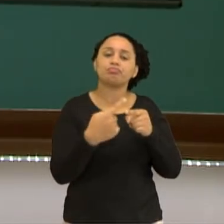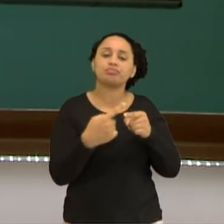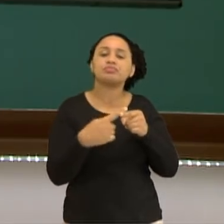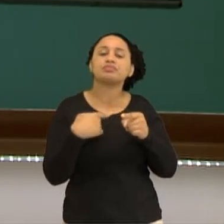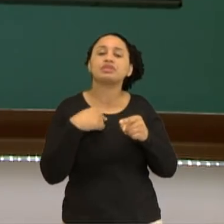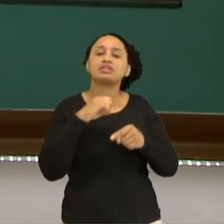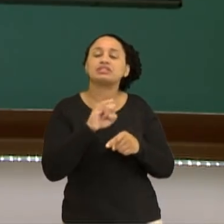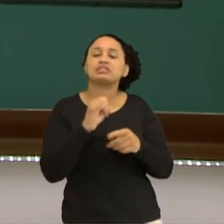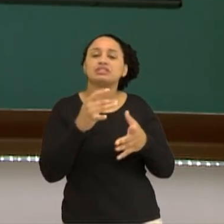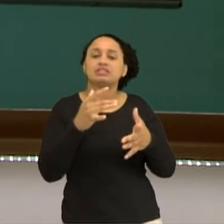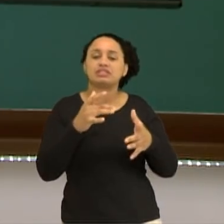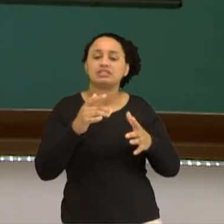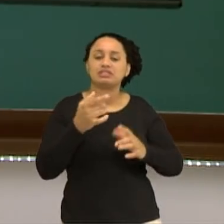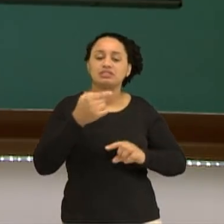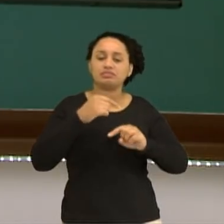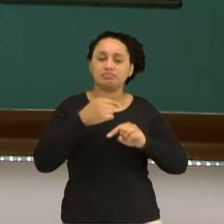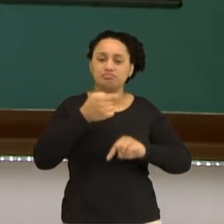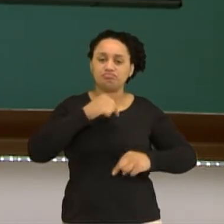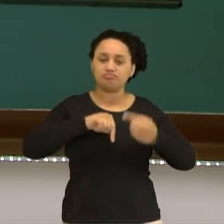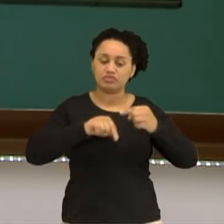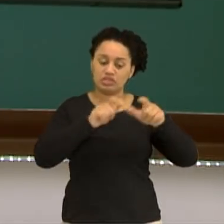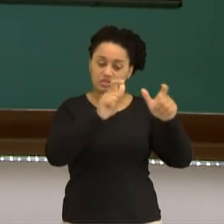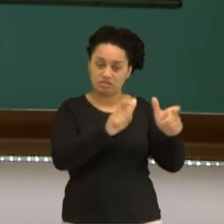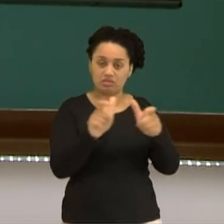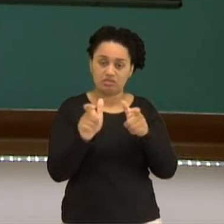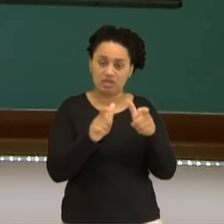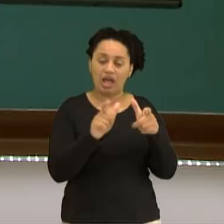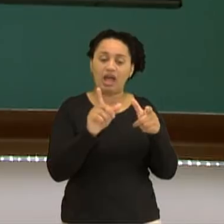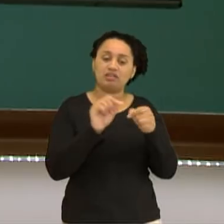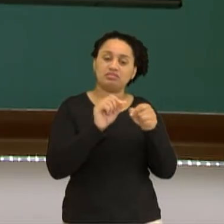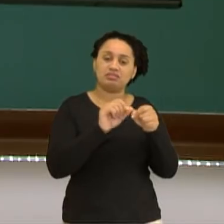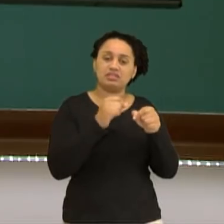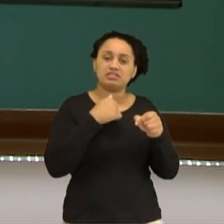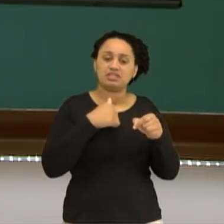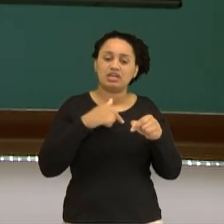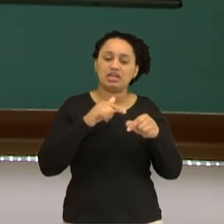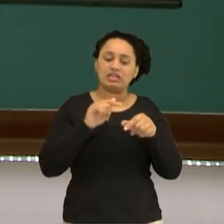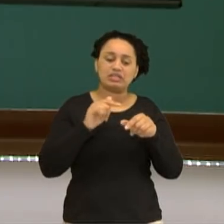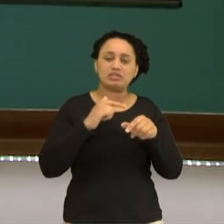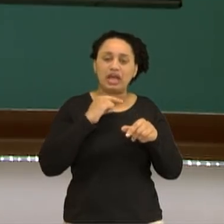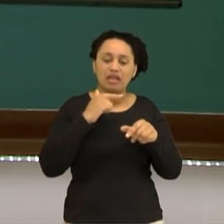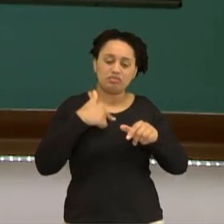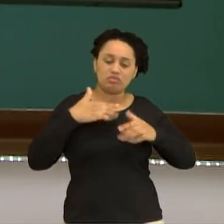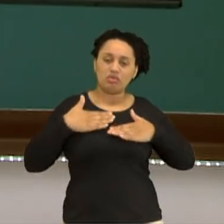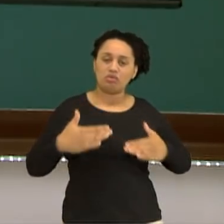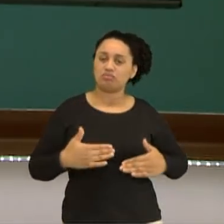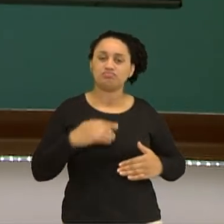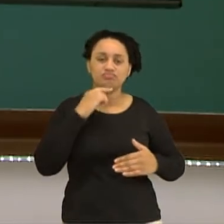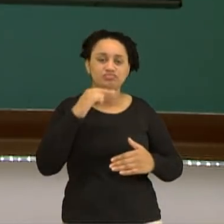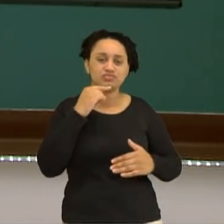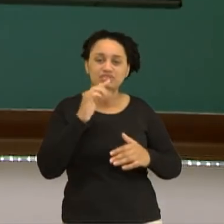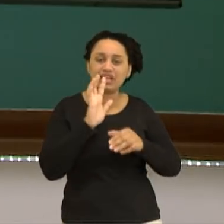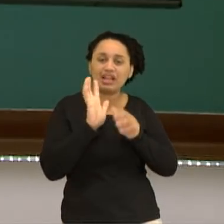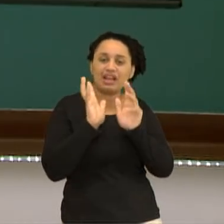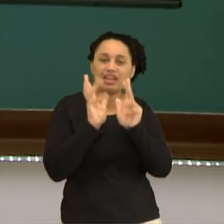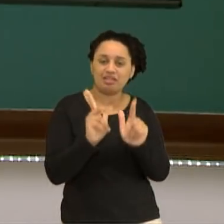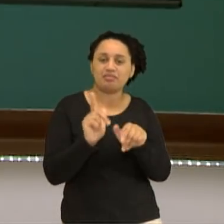se essa região comprometer o sistema mucociliar dela, ela vai acabar desenvolvendo a asma, tá